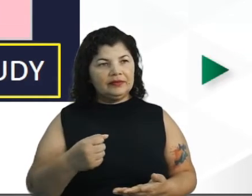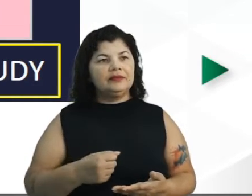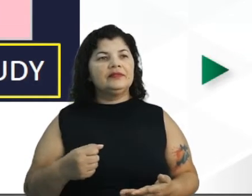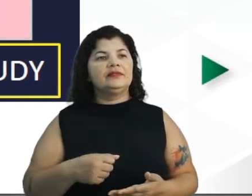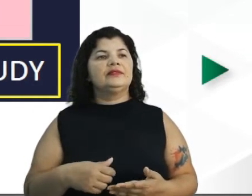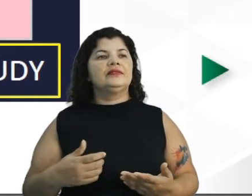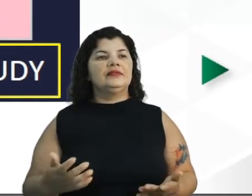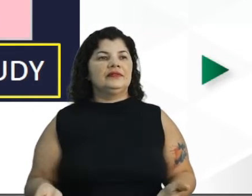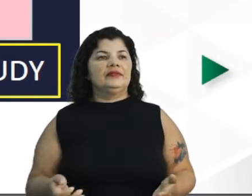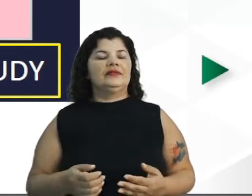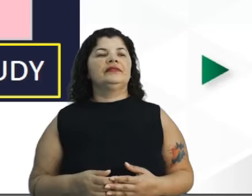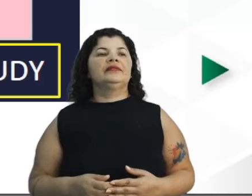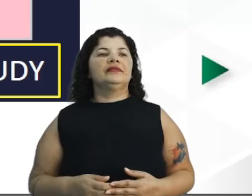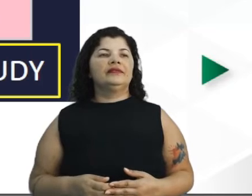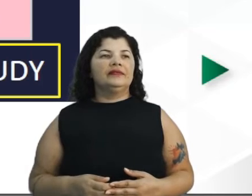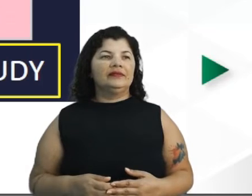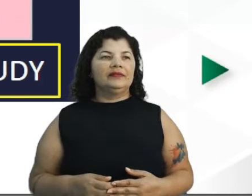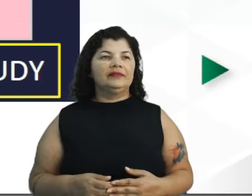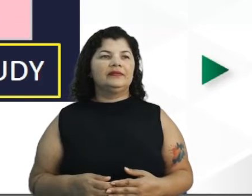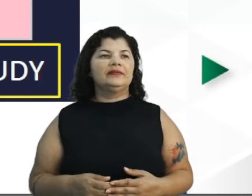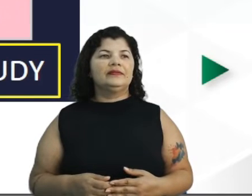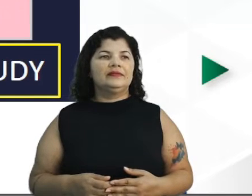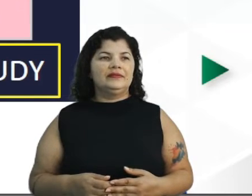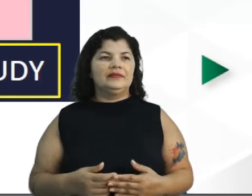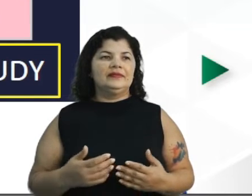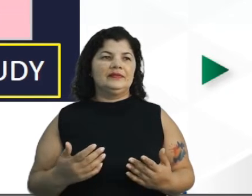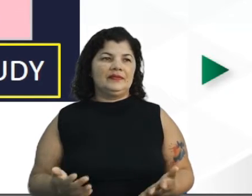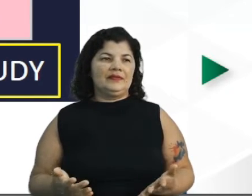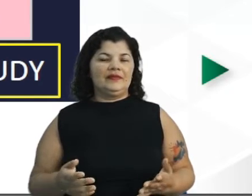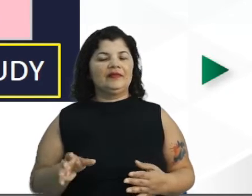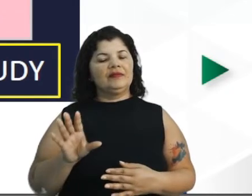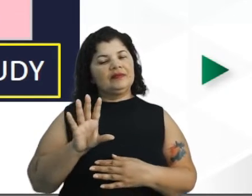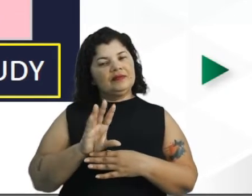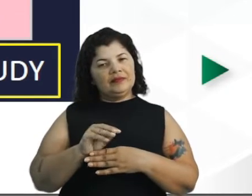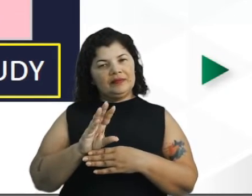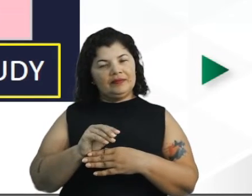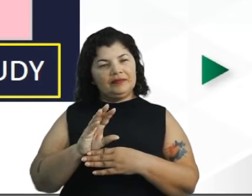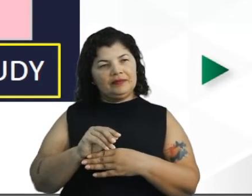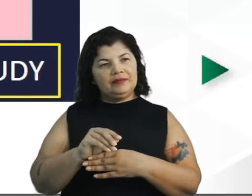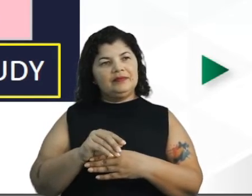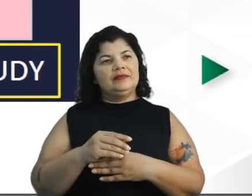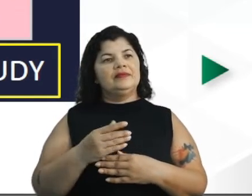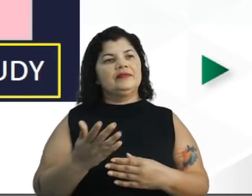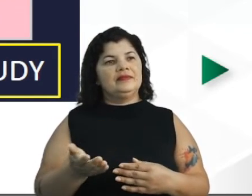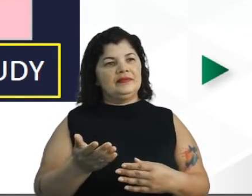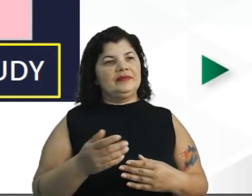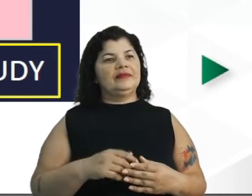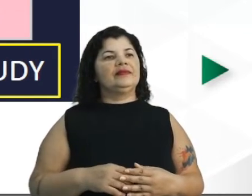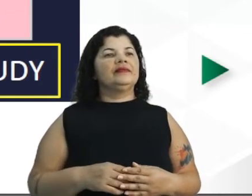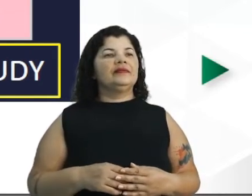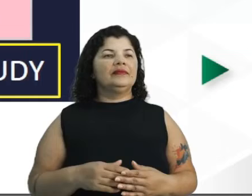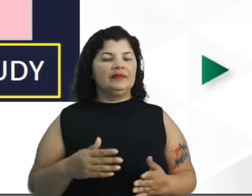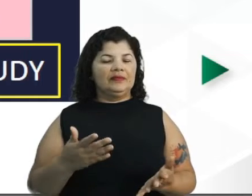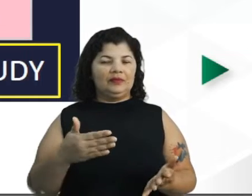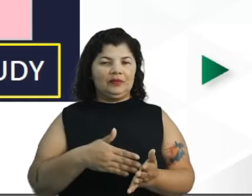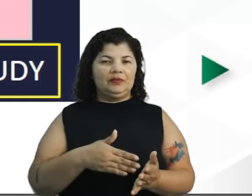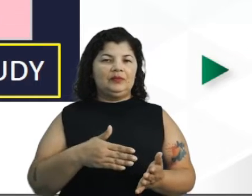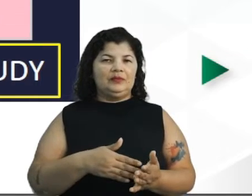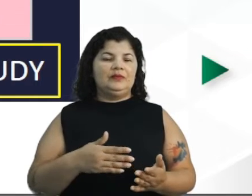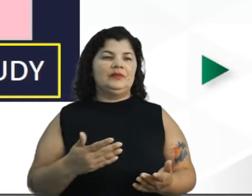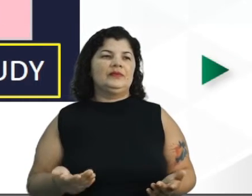viu. 8, taking photos, é você tirar fotos, fazer registros, né? E o último é